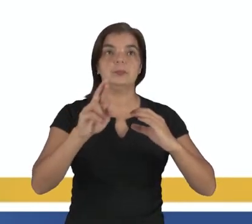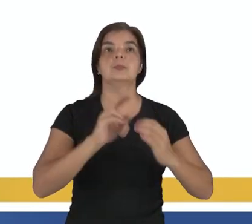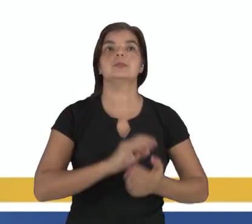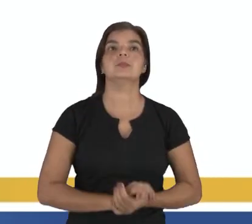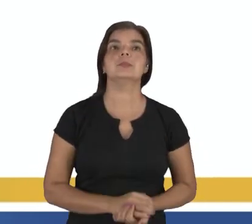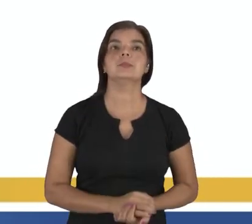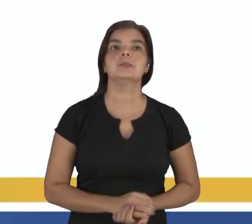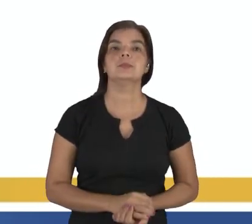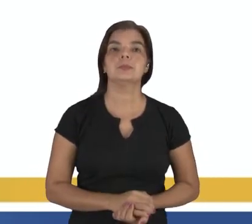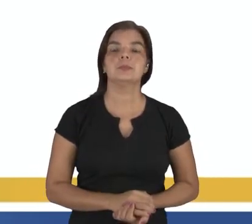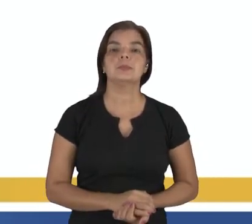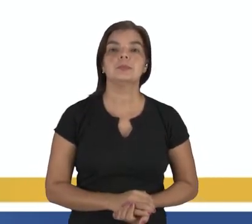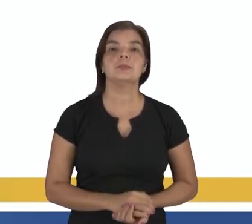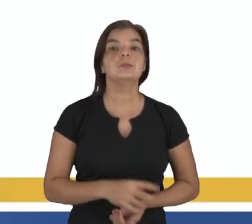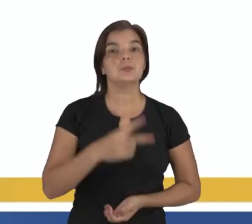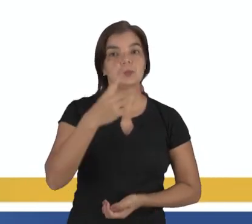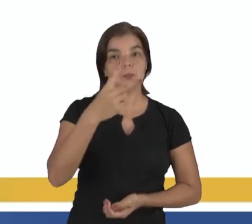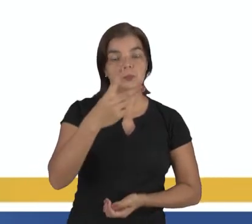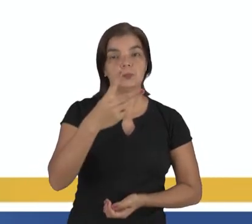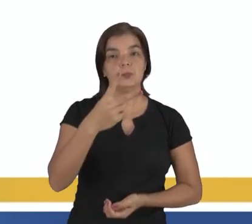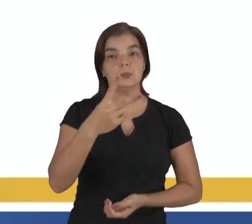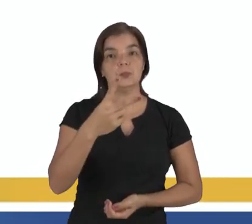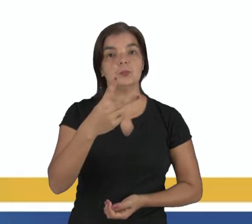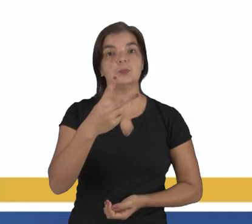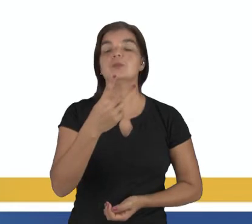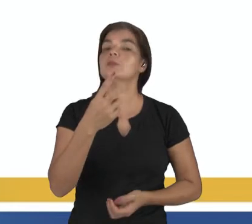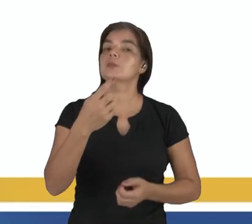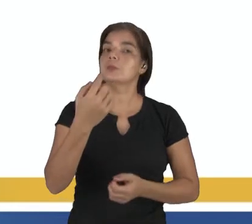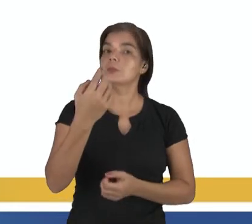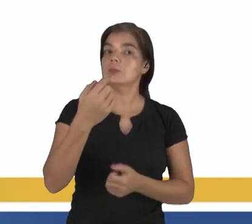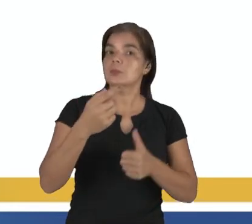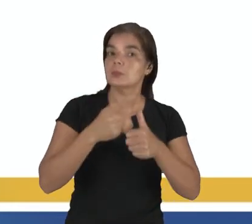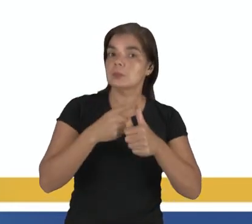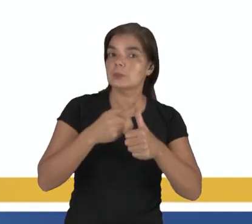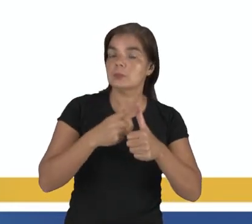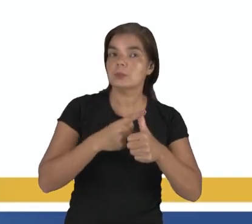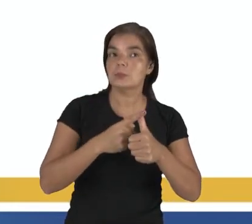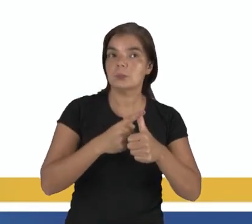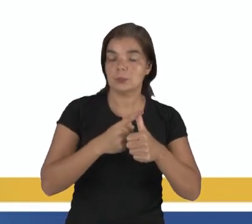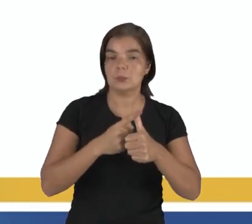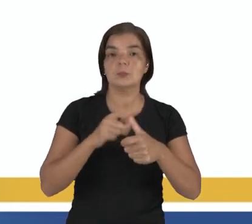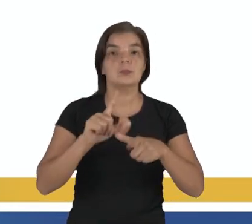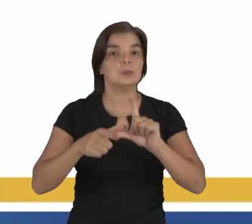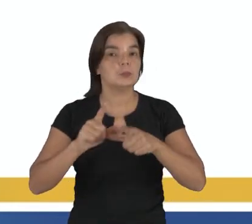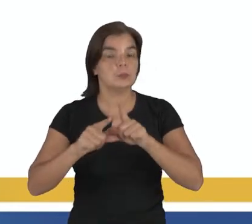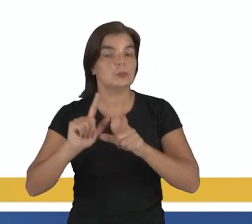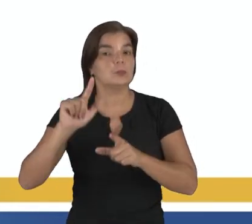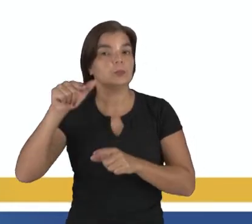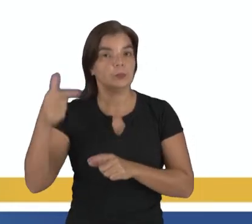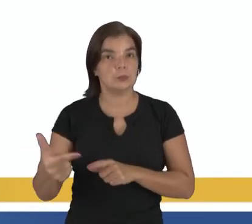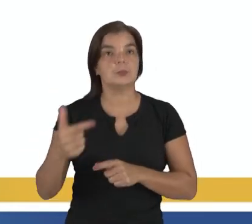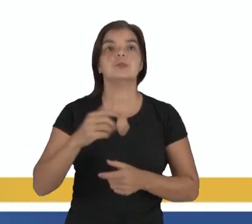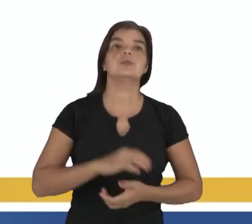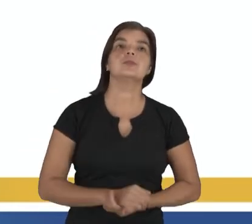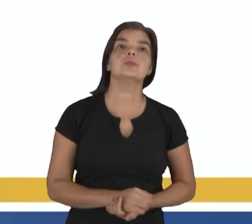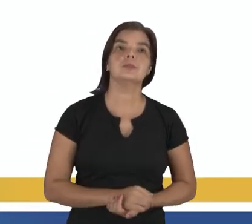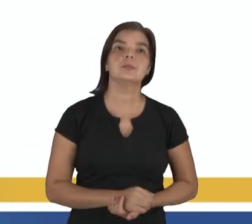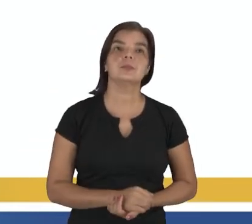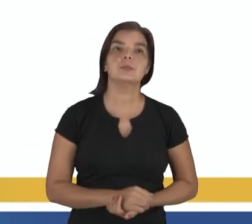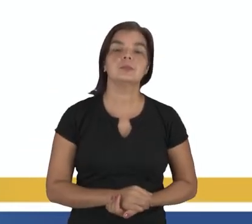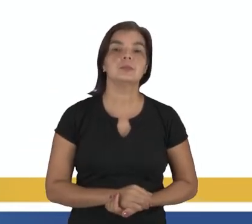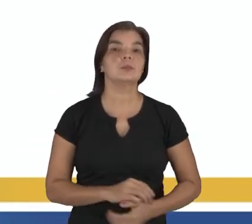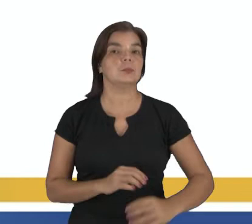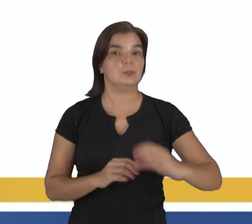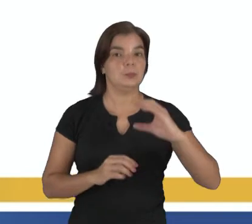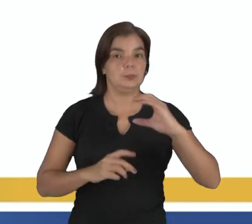2πr. 2 é o número, então ele vai vir sempre na frente. E as variáveis ou símbolo vai vir em seguida. Então, C